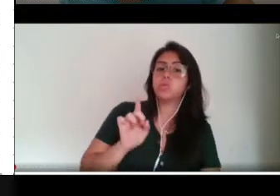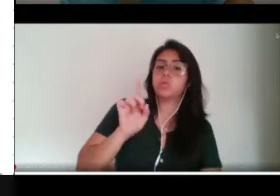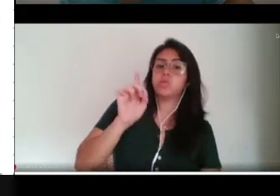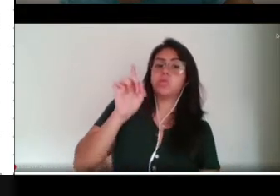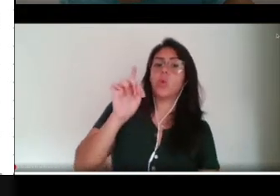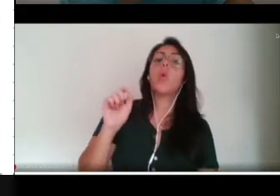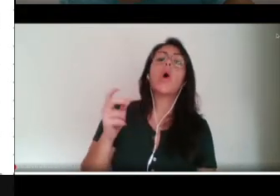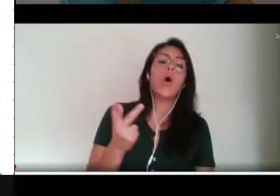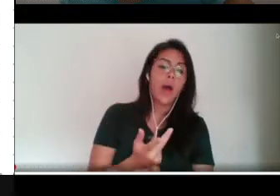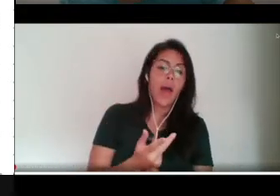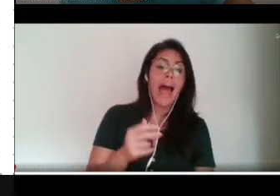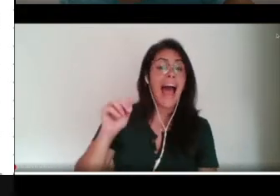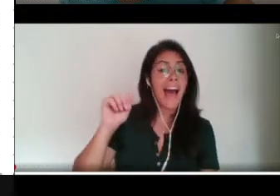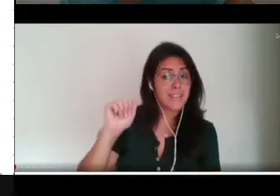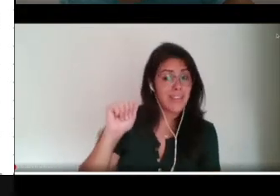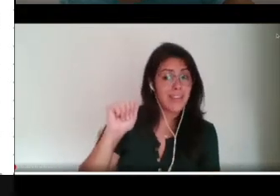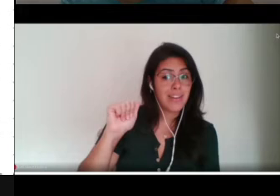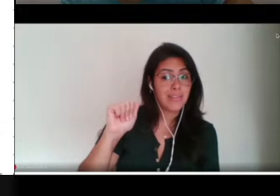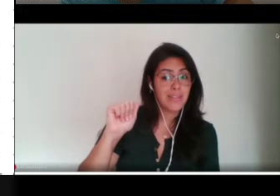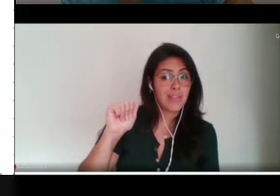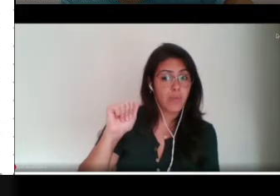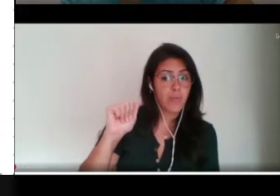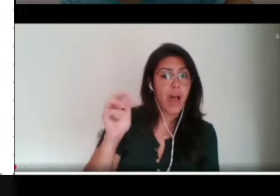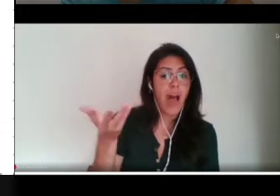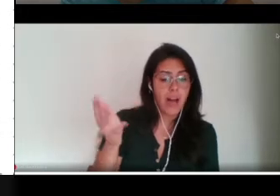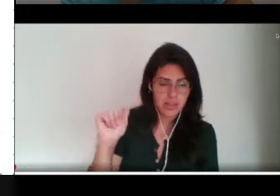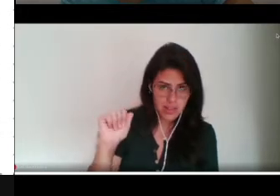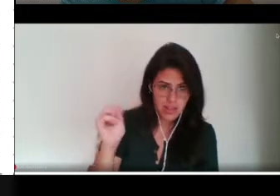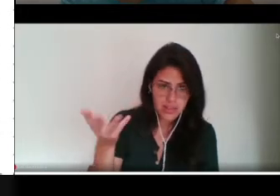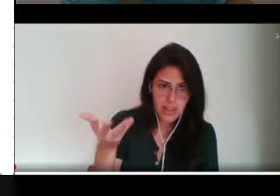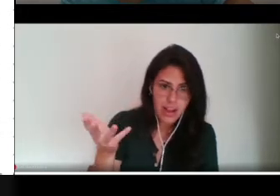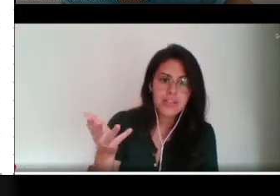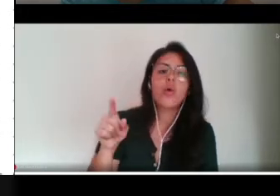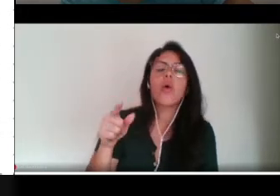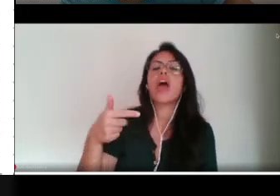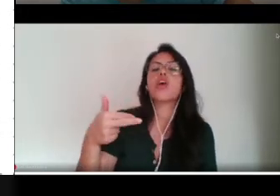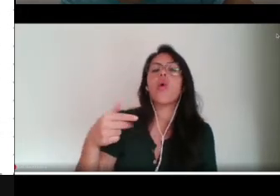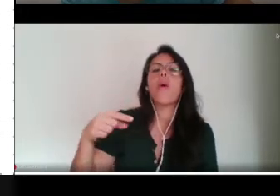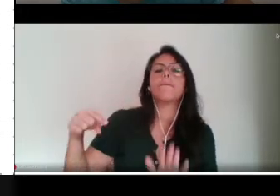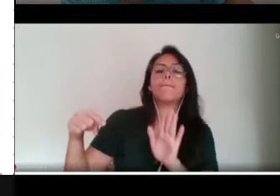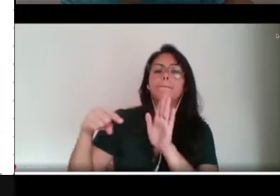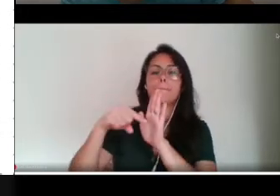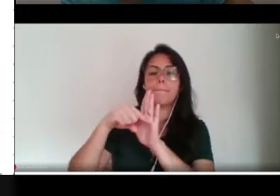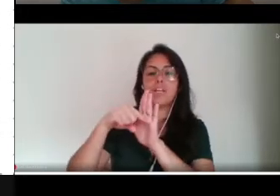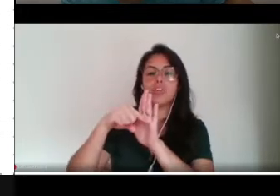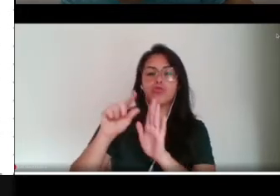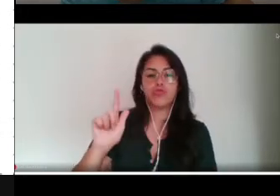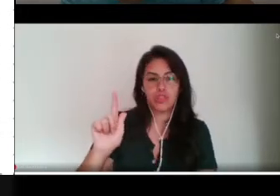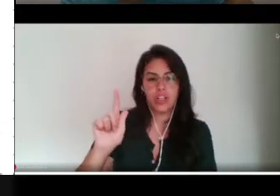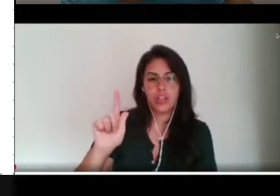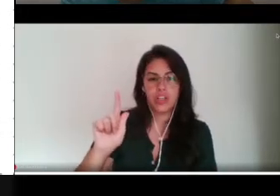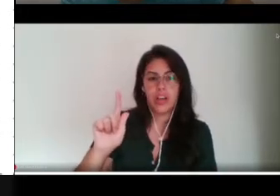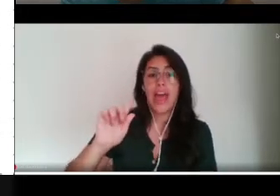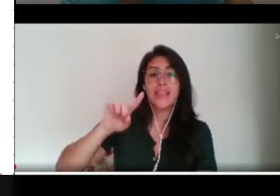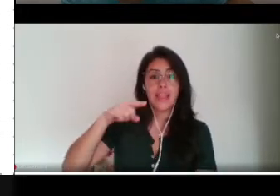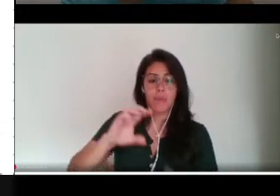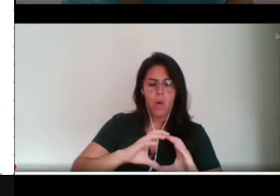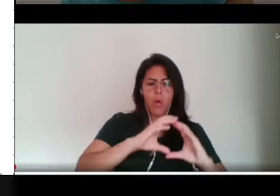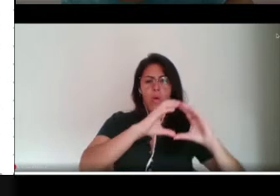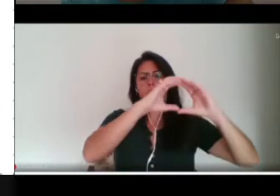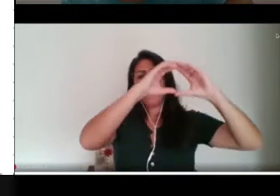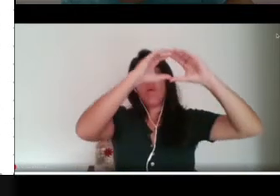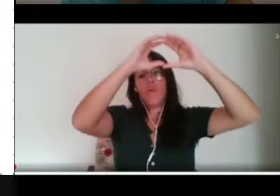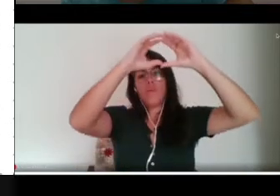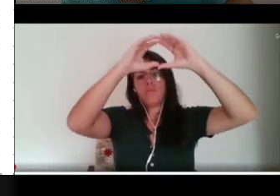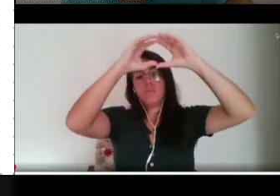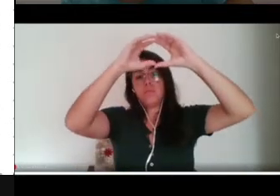Nesse instante de tempo aqui, né, em que v é igual a 0, a aceleração também é menos g. E